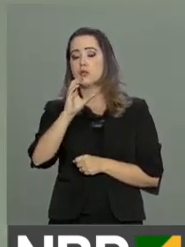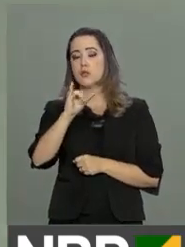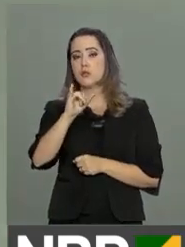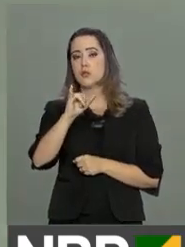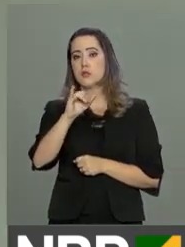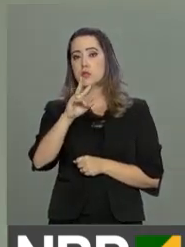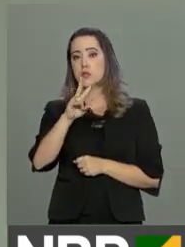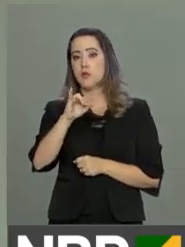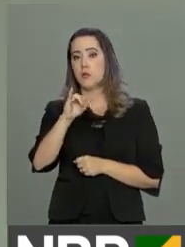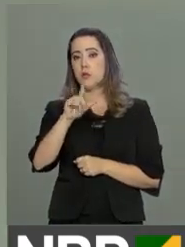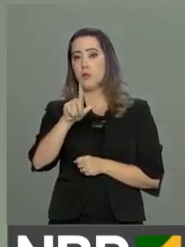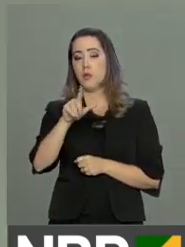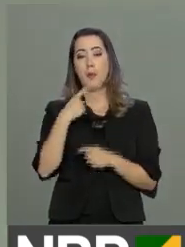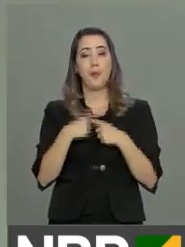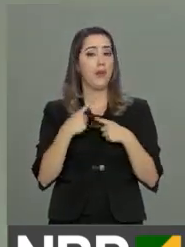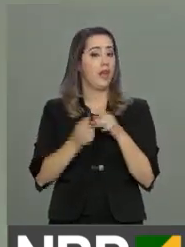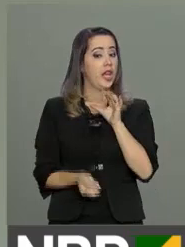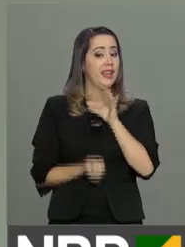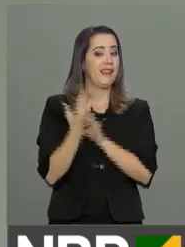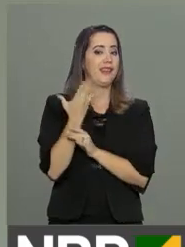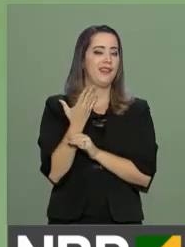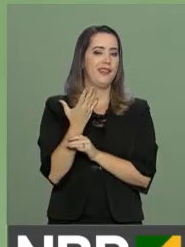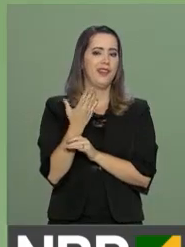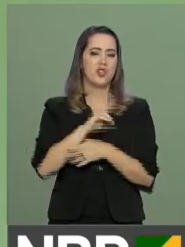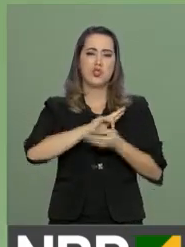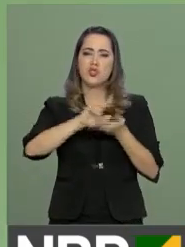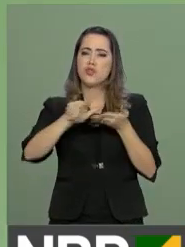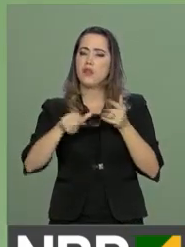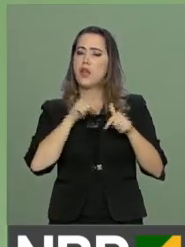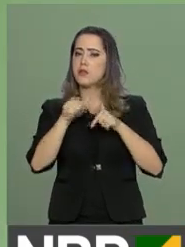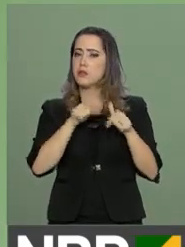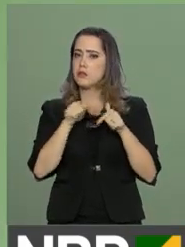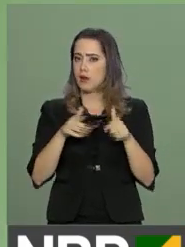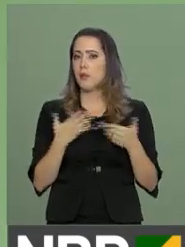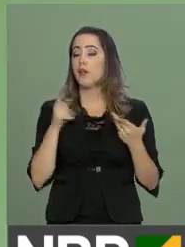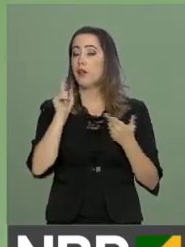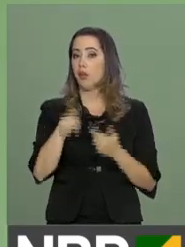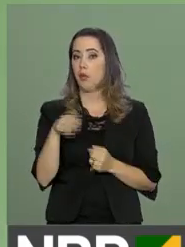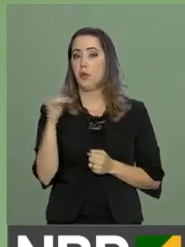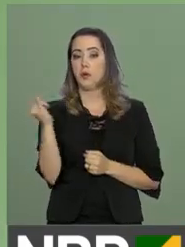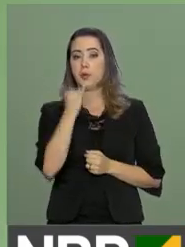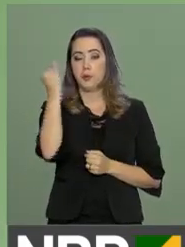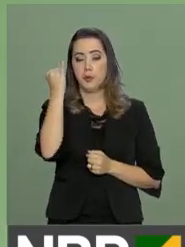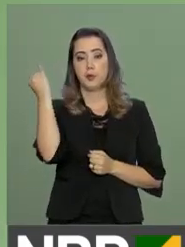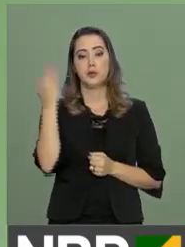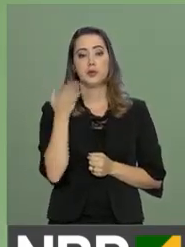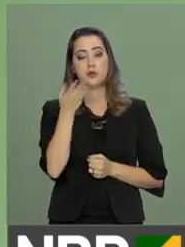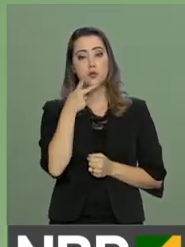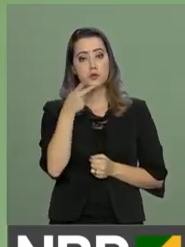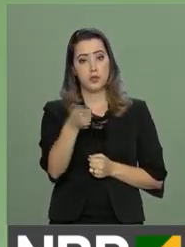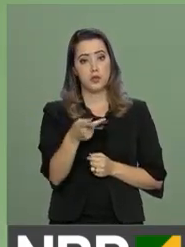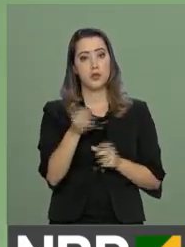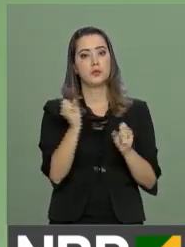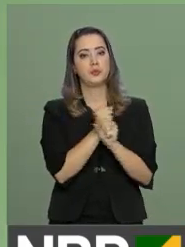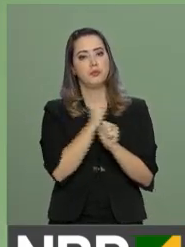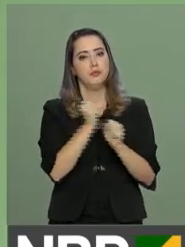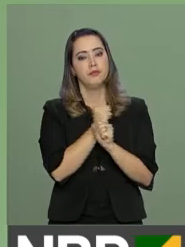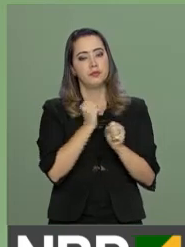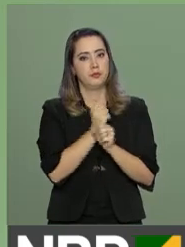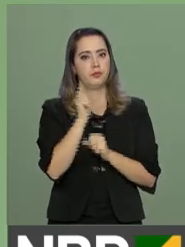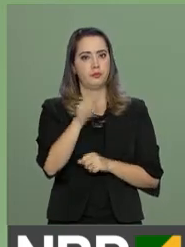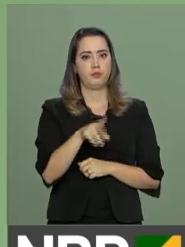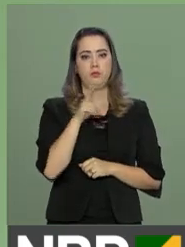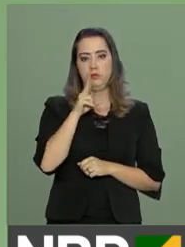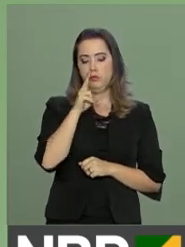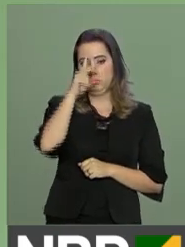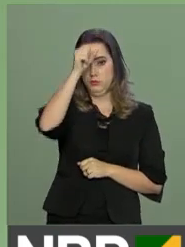que gera muitos empregos. E por isso mesmo é interessante como esta construção civil tem uma